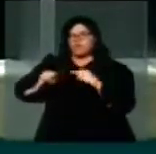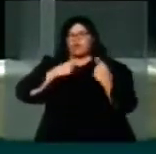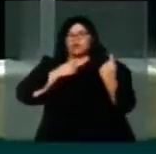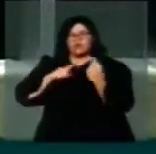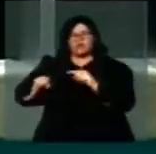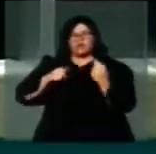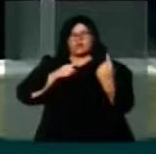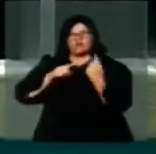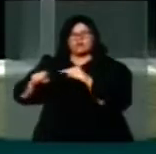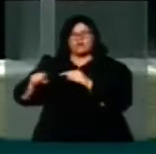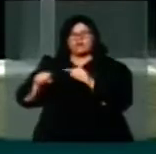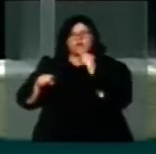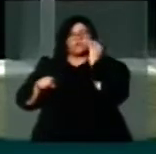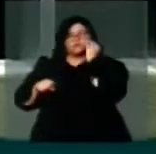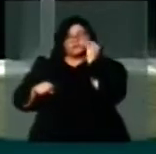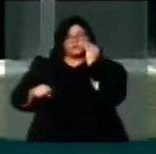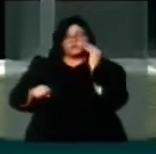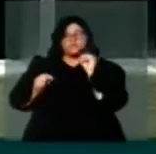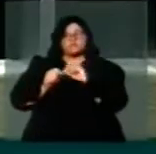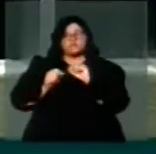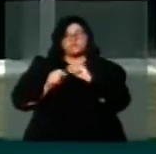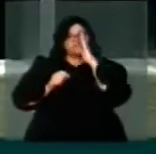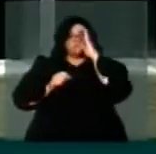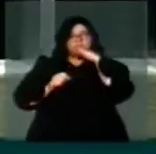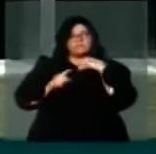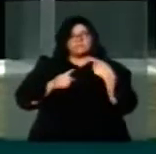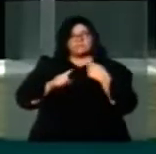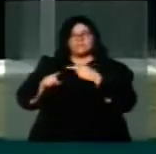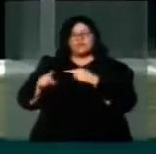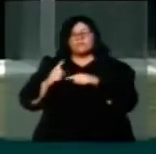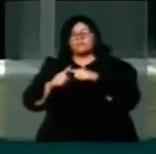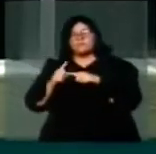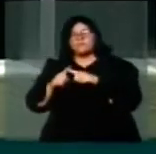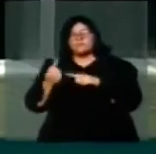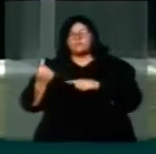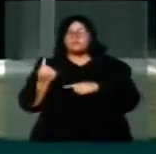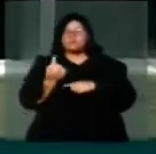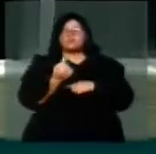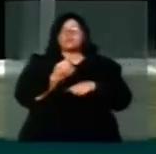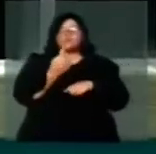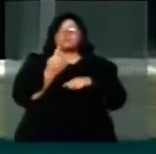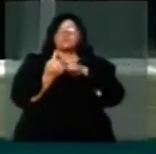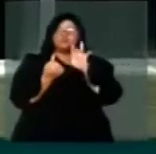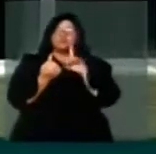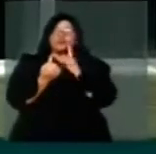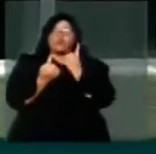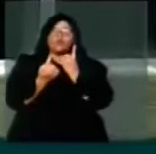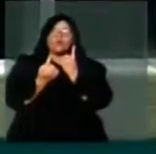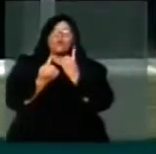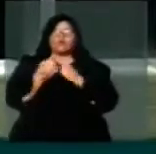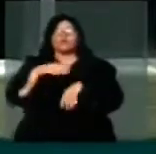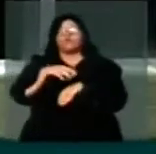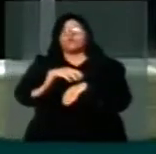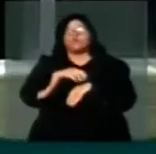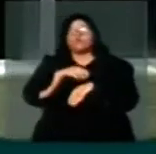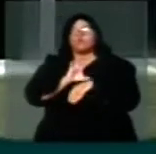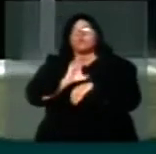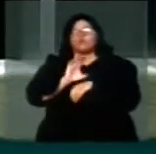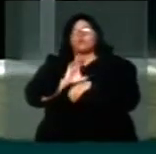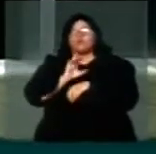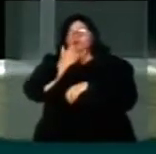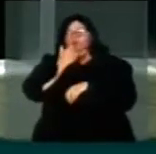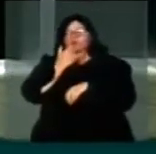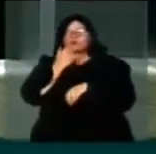colocasse como um país autônomo, soberano e com alto padrão